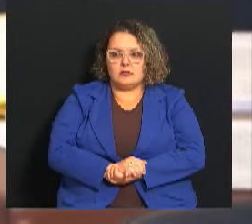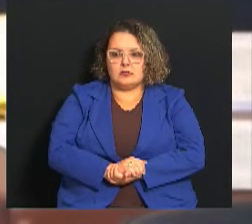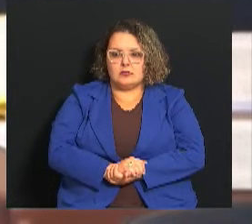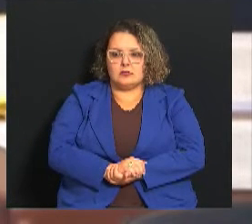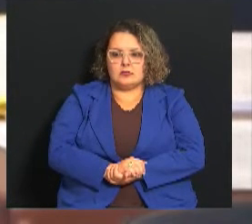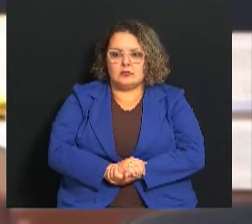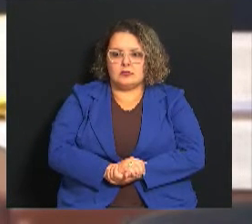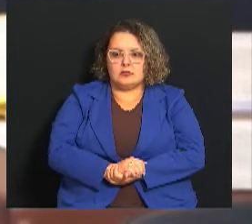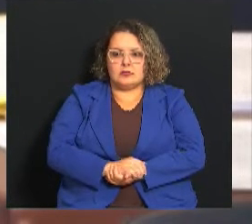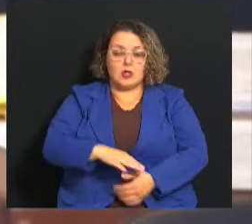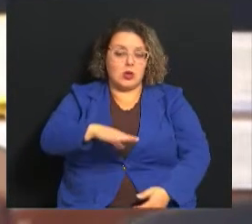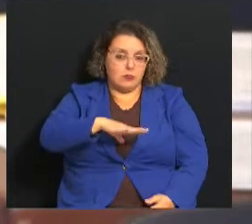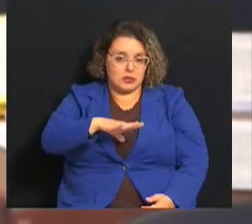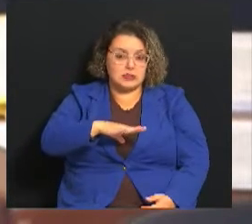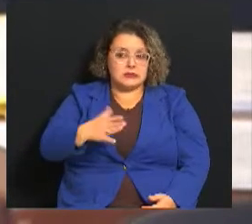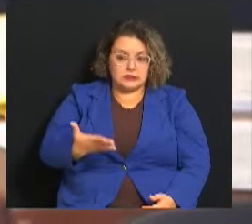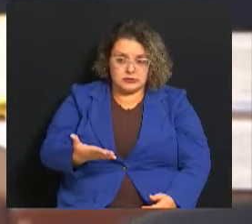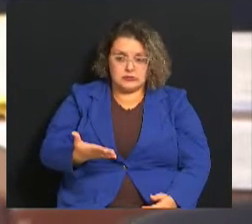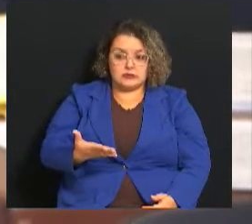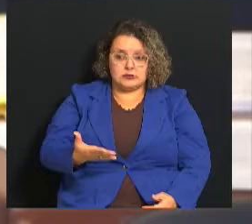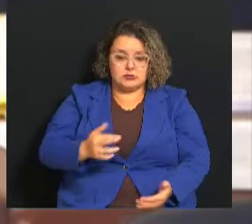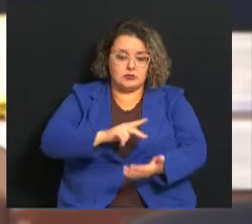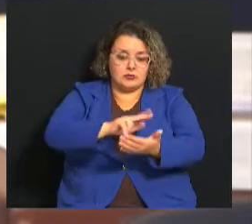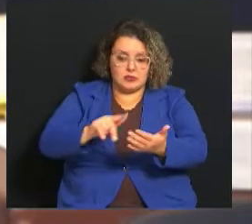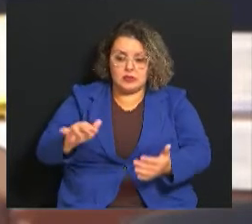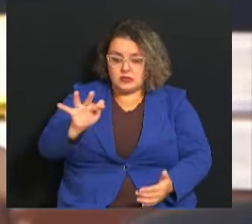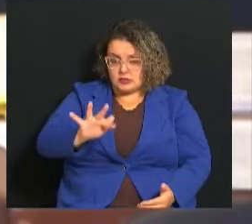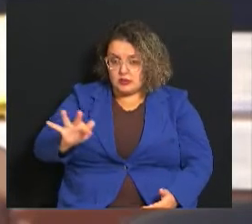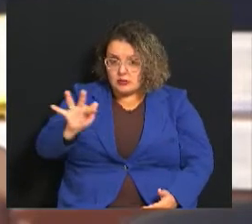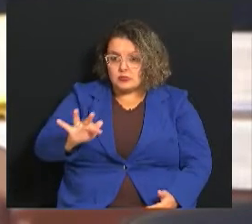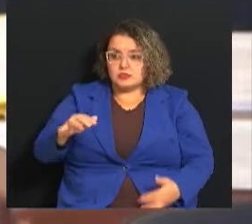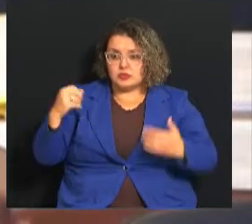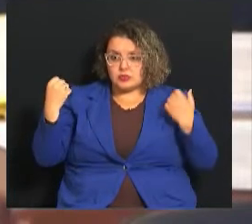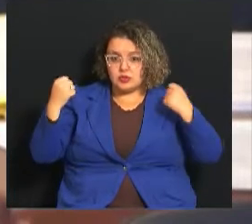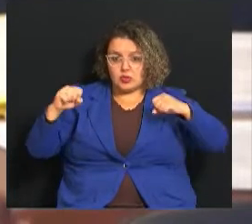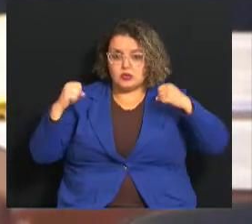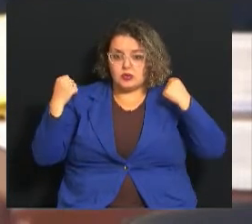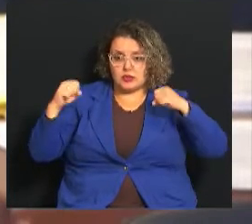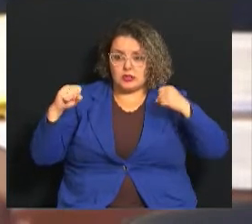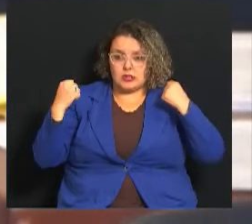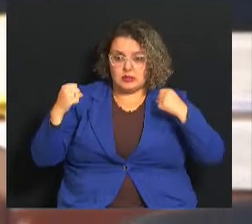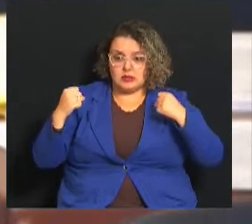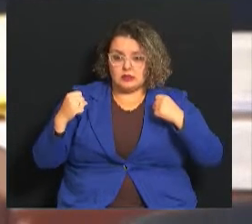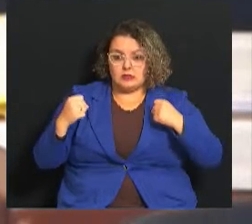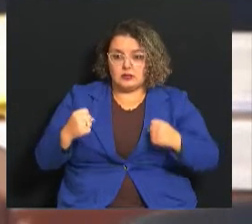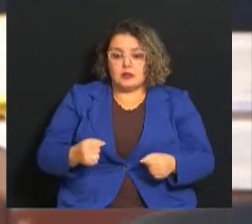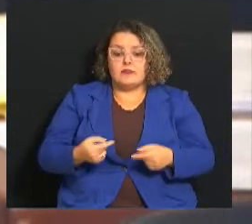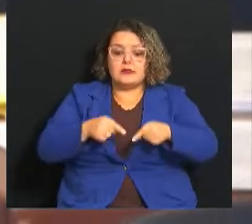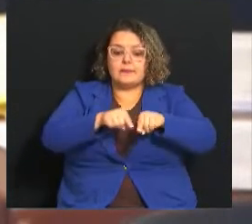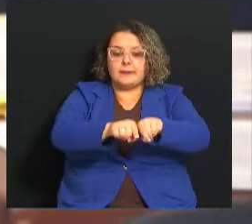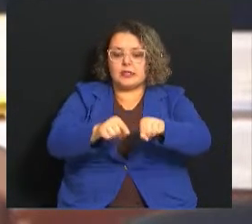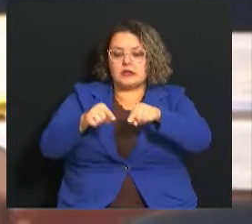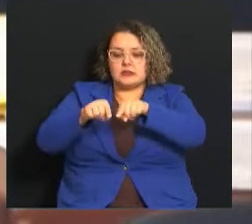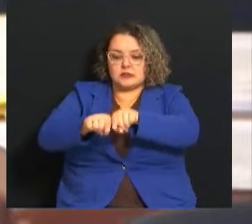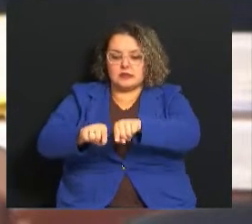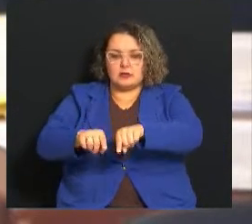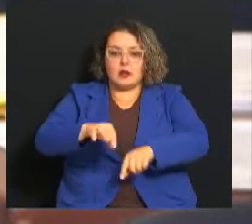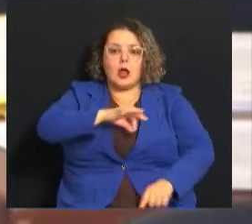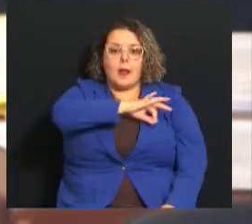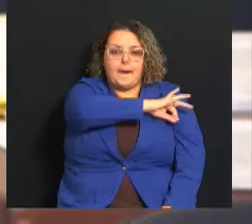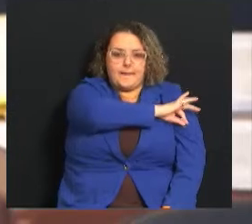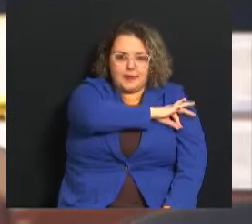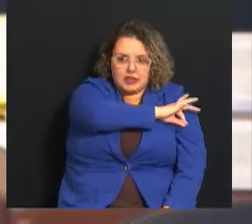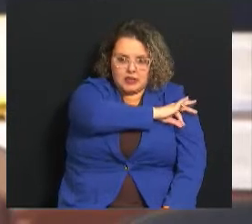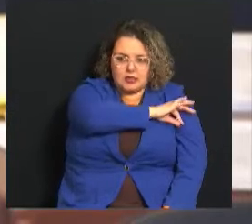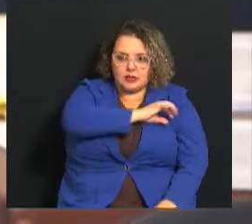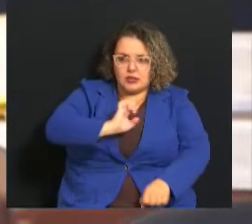uma cidade, né, com muitas faculdades de educação física. Então, nossa ideia é fazer parcerias entre a prefeitura e os